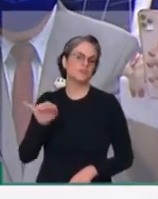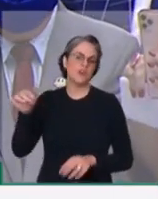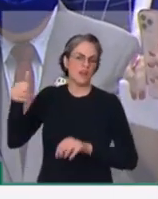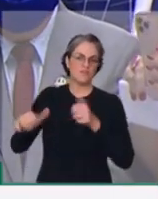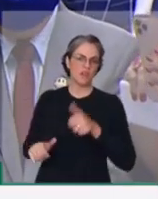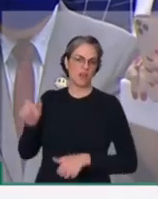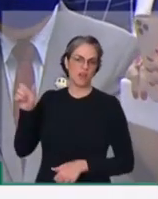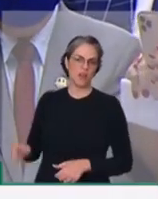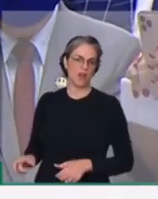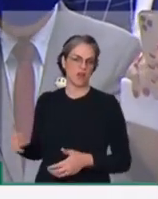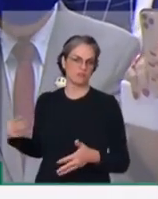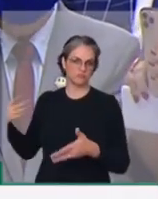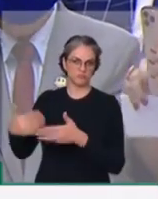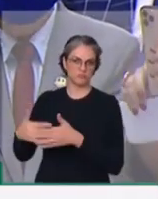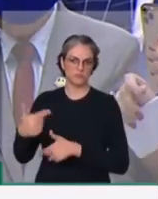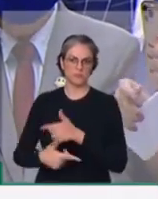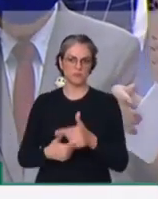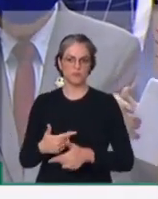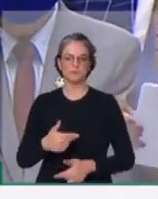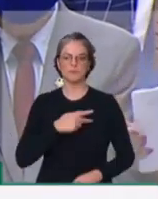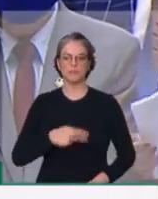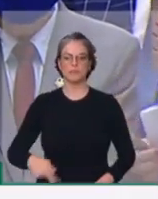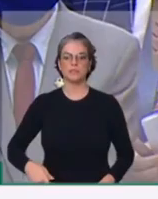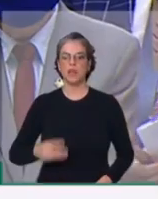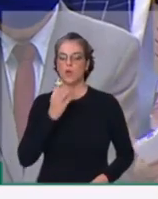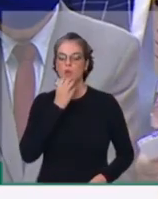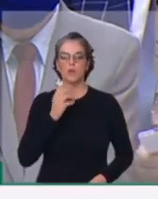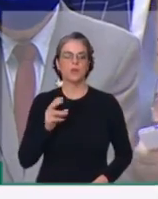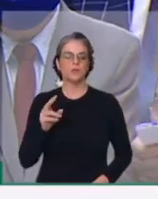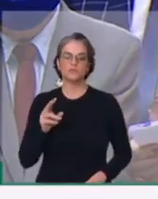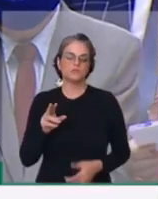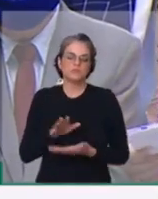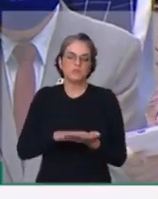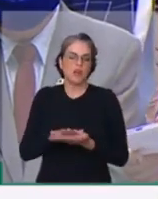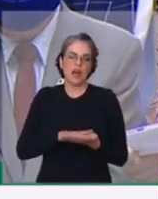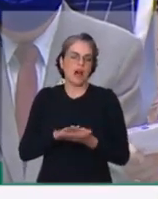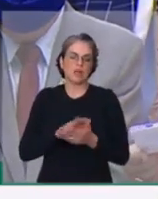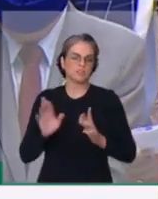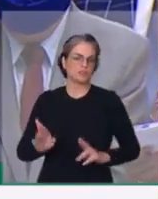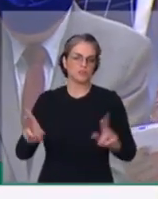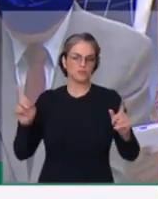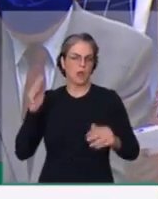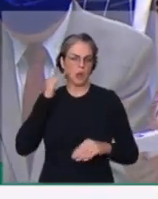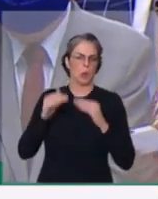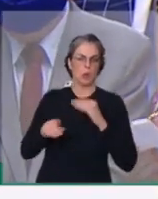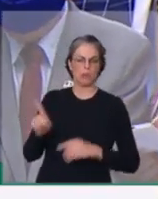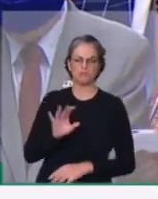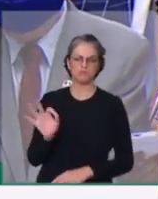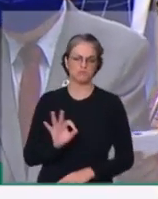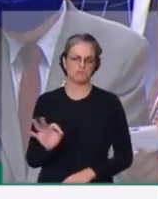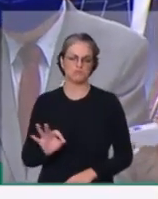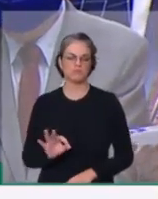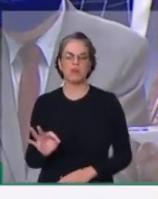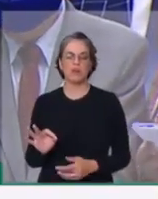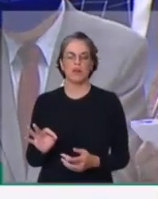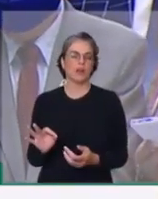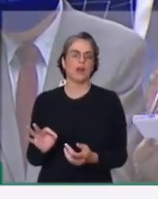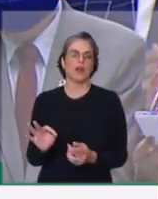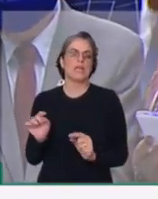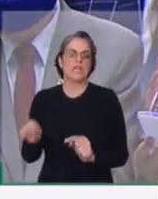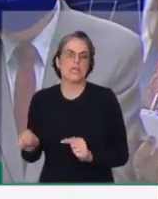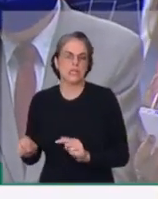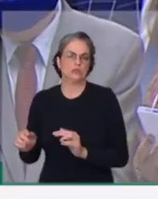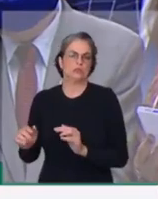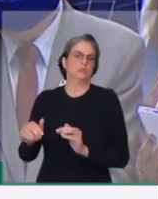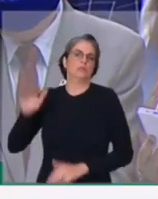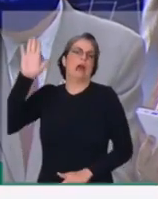legado. Presidente Rodrigo, nenhuma diferença ou discordância de nossa parte nunca será maior do que nossos pontos